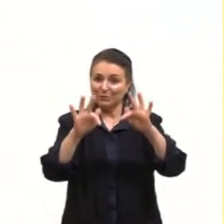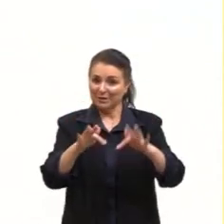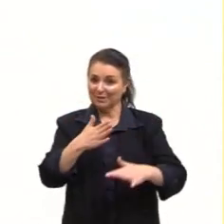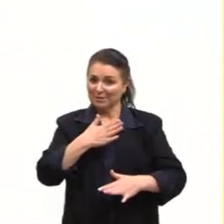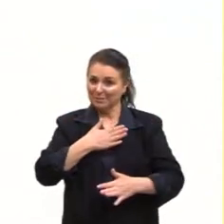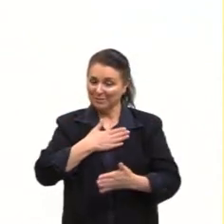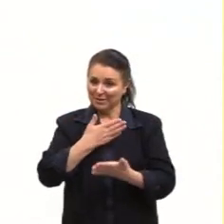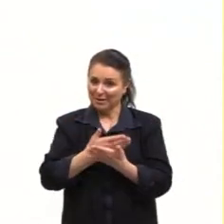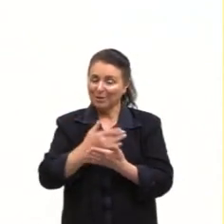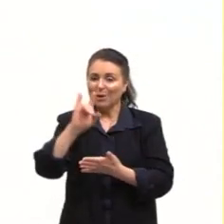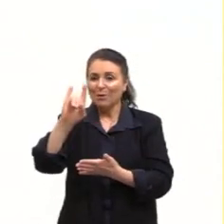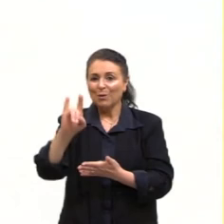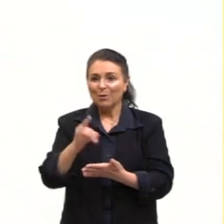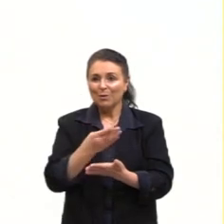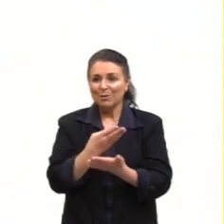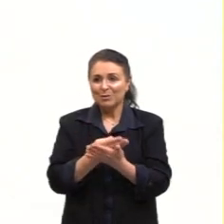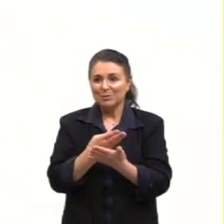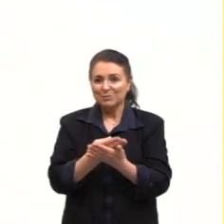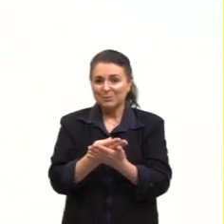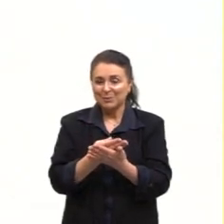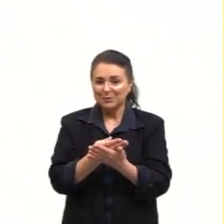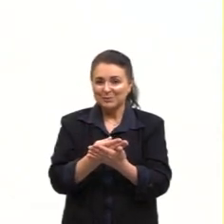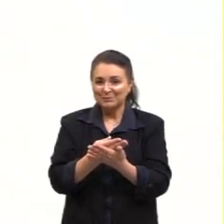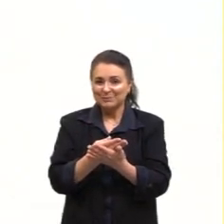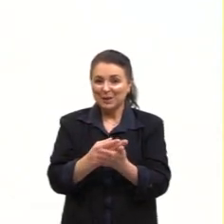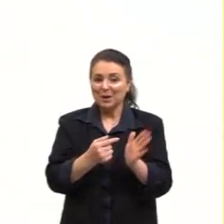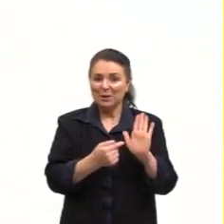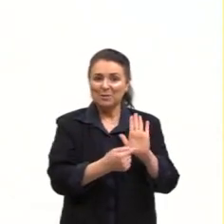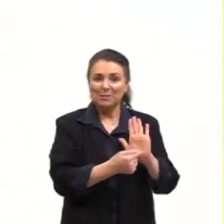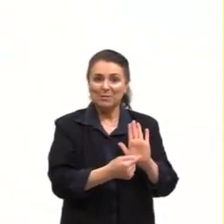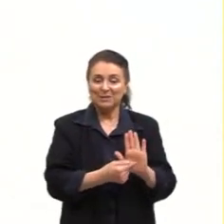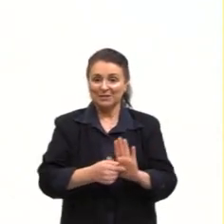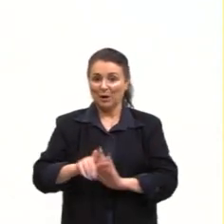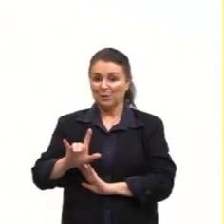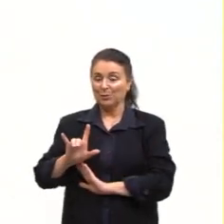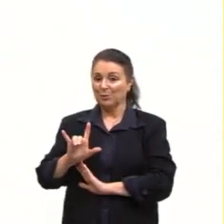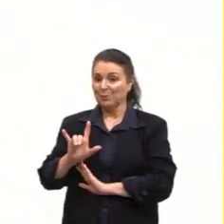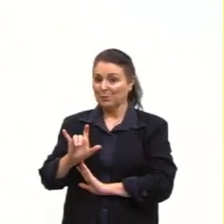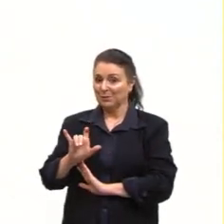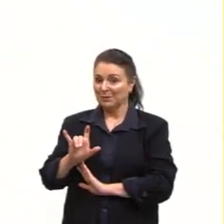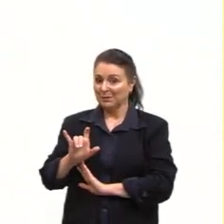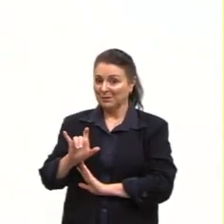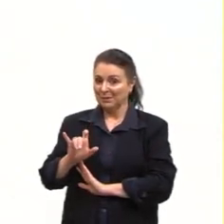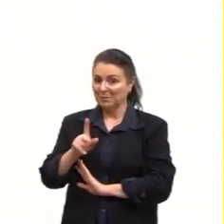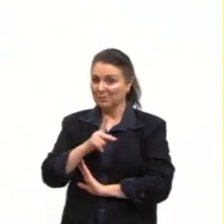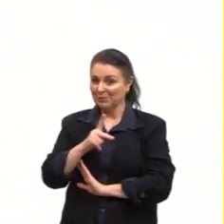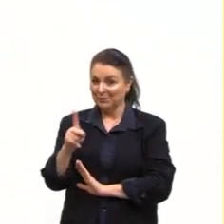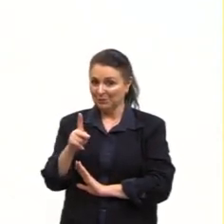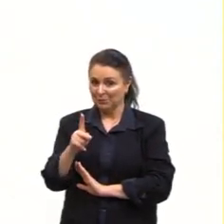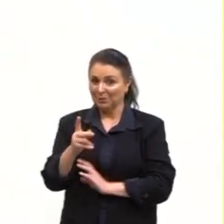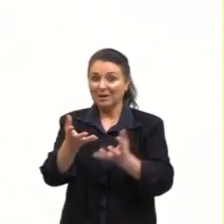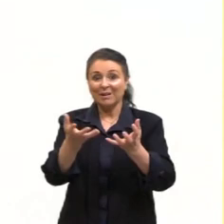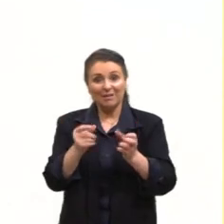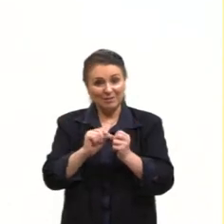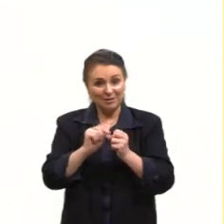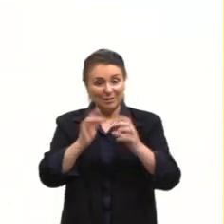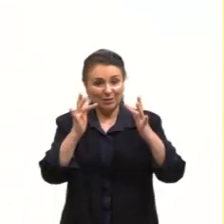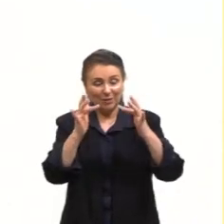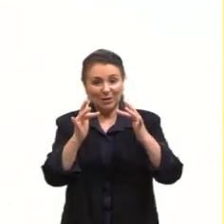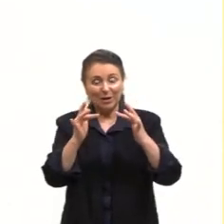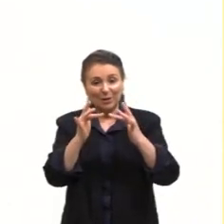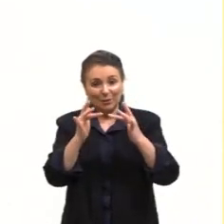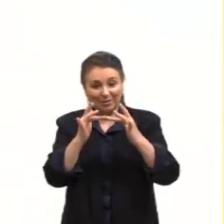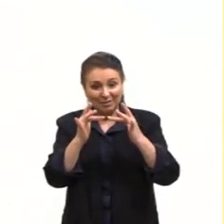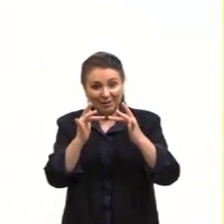minha última aula deixando o meu Instagram, caso vocês queiram entrar em contato, para que